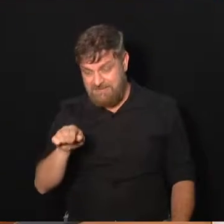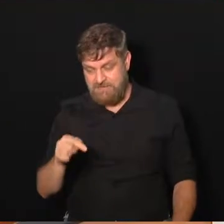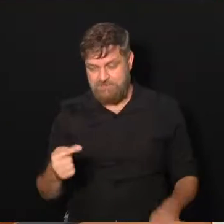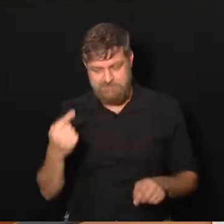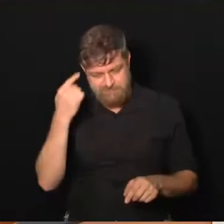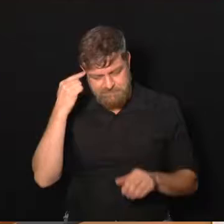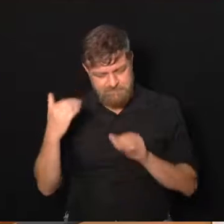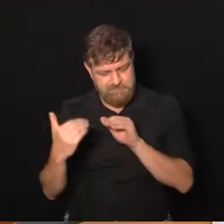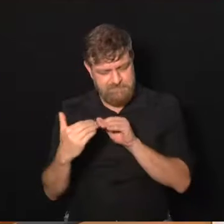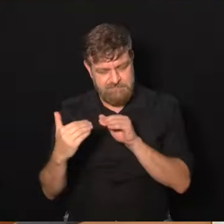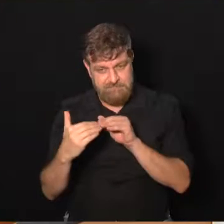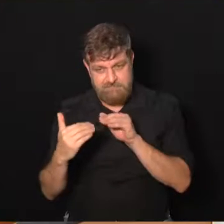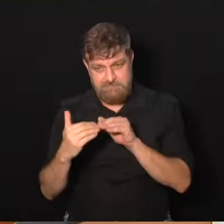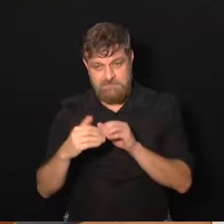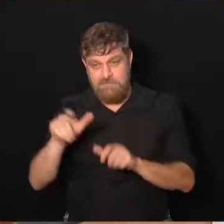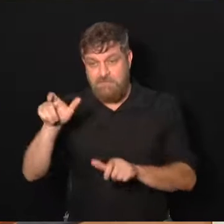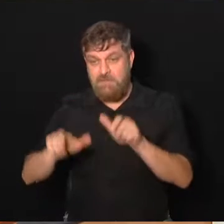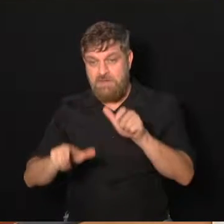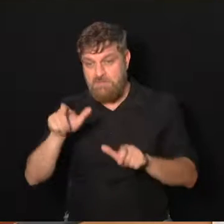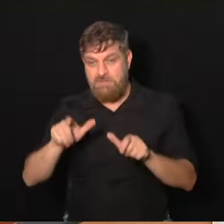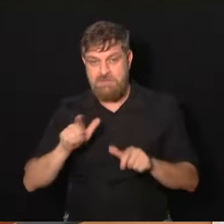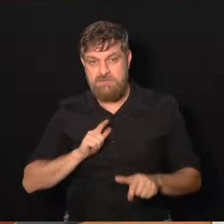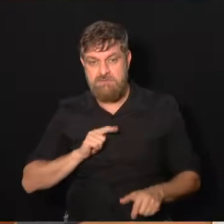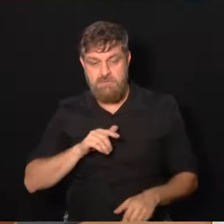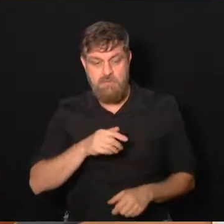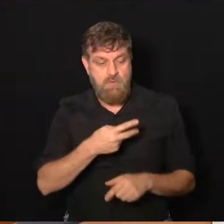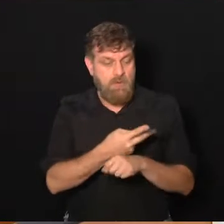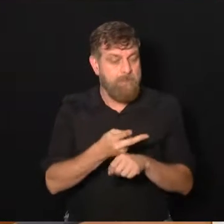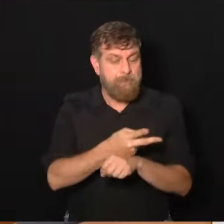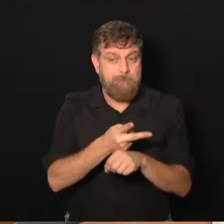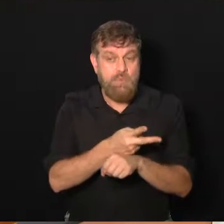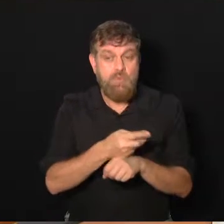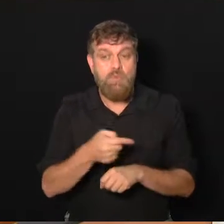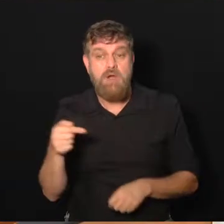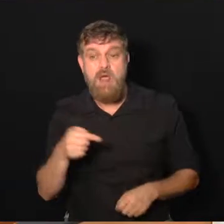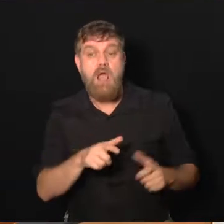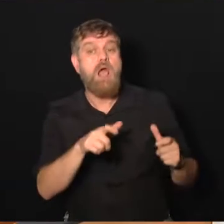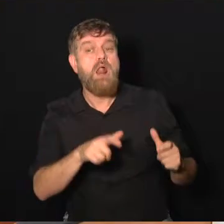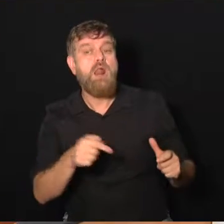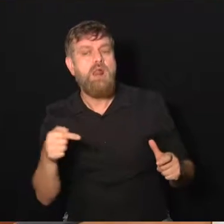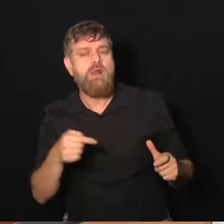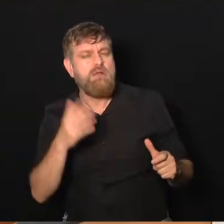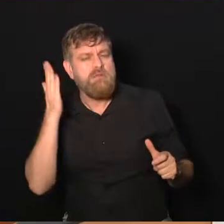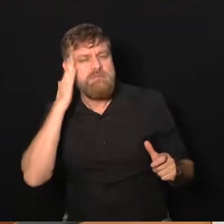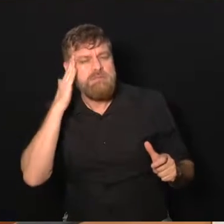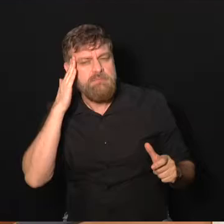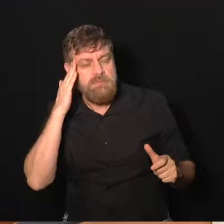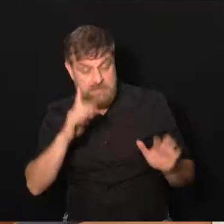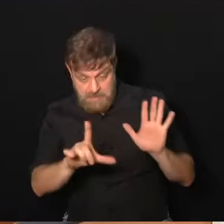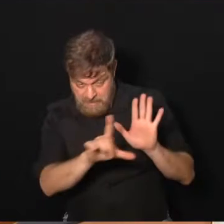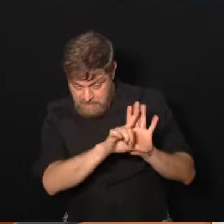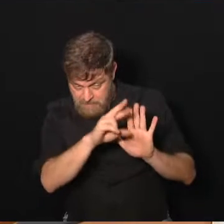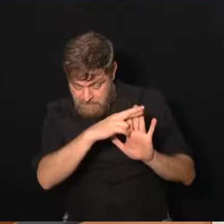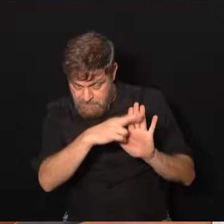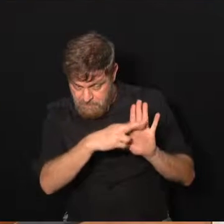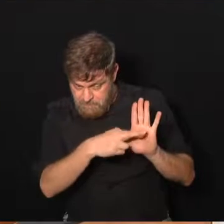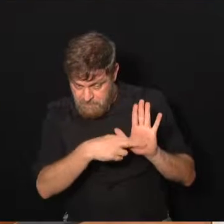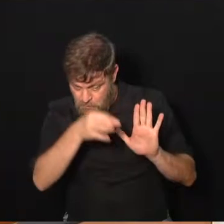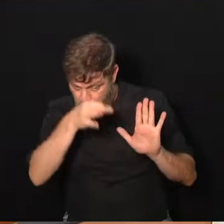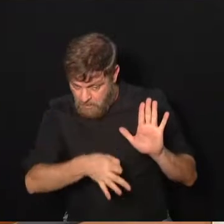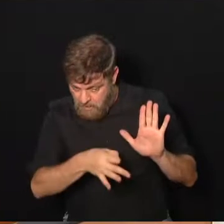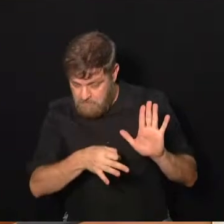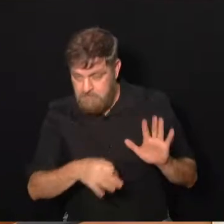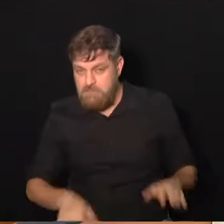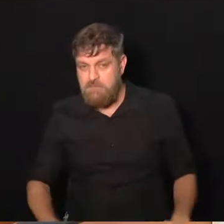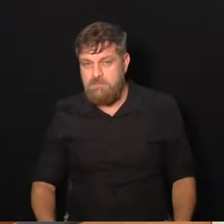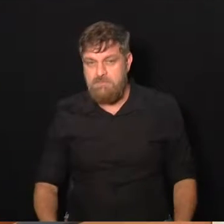mesmo para as pessoas que vão buscar esse tipo de serviço, saber se esse serviço é legal ou não, né? Então,